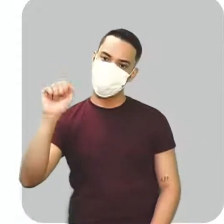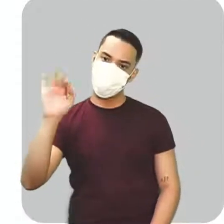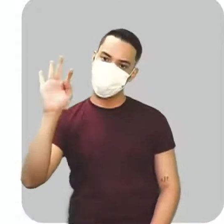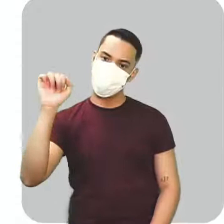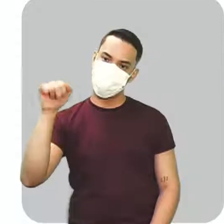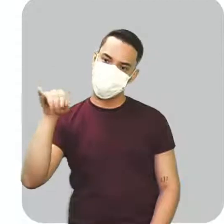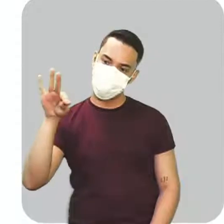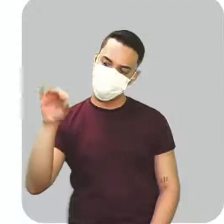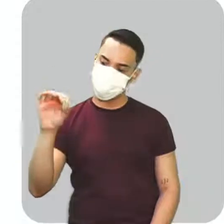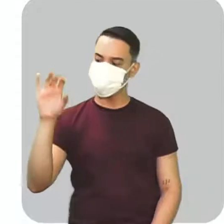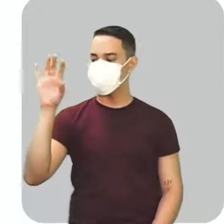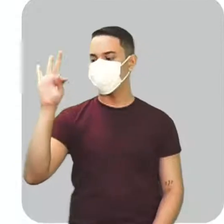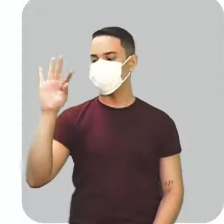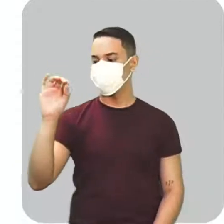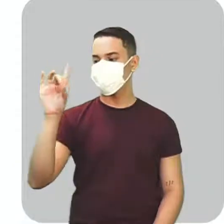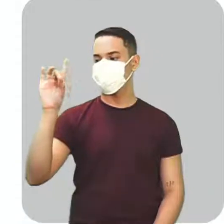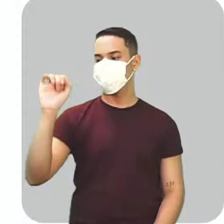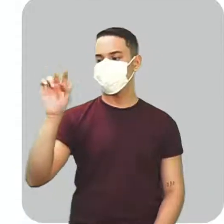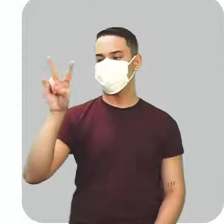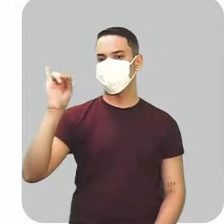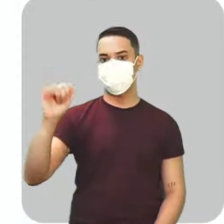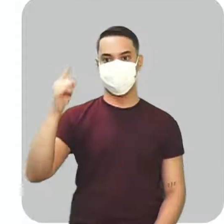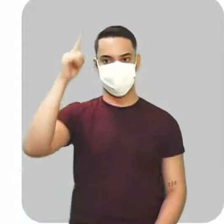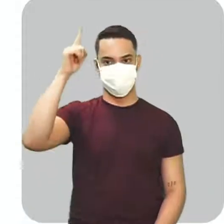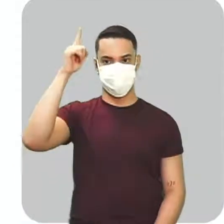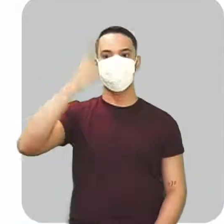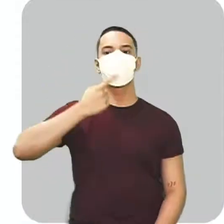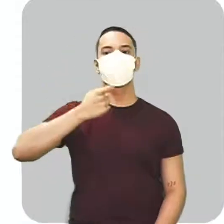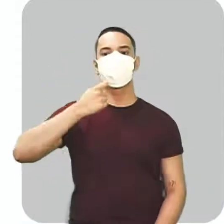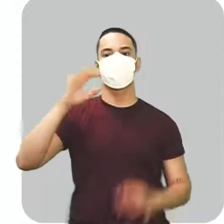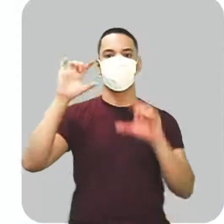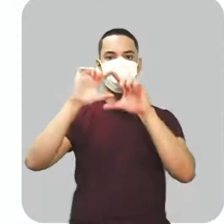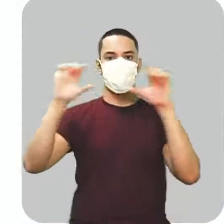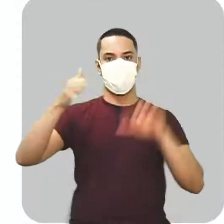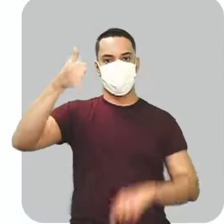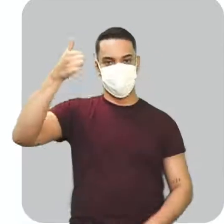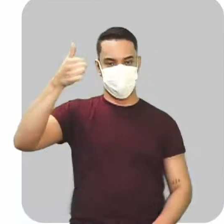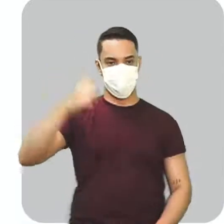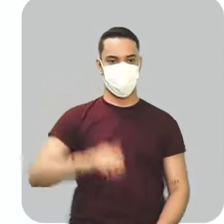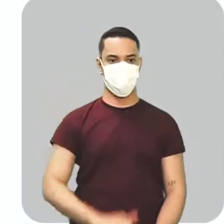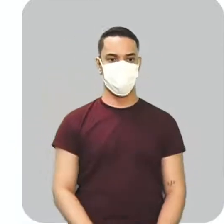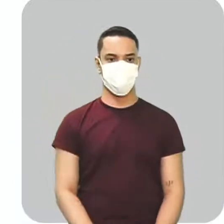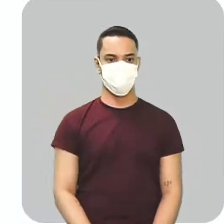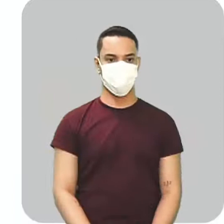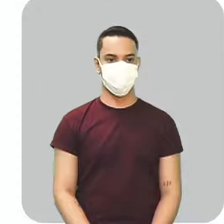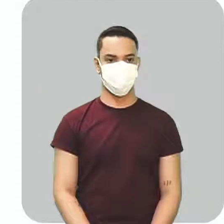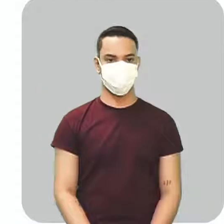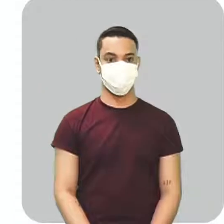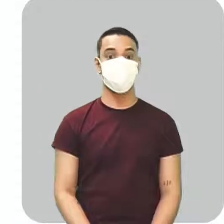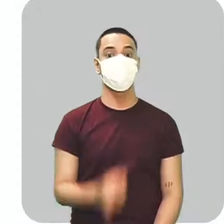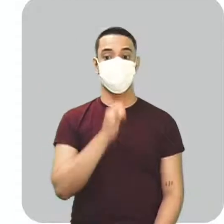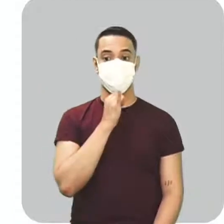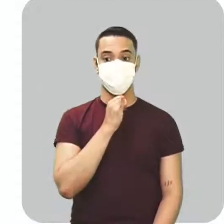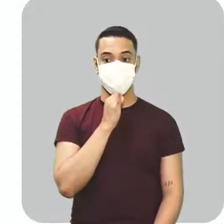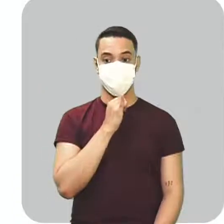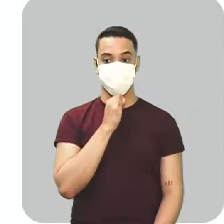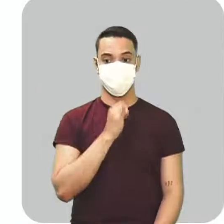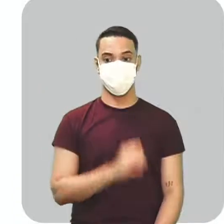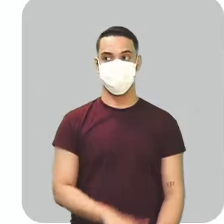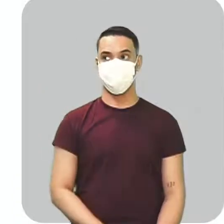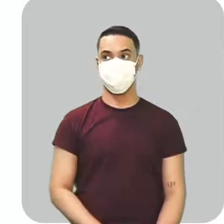mais, o porém, o entretanto, todavia. Olha aqui no exemplo.